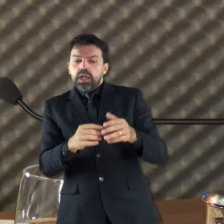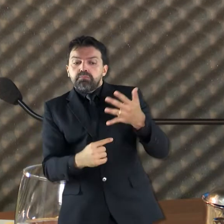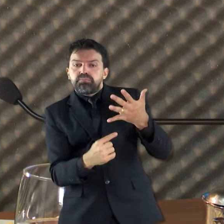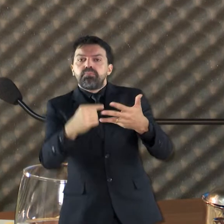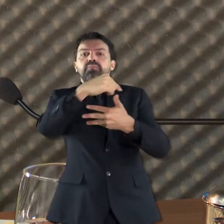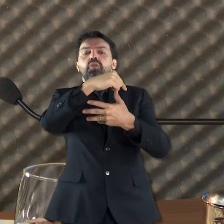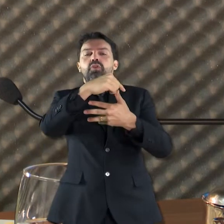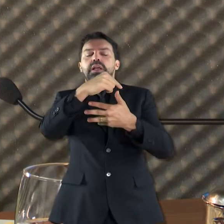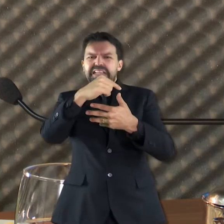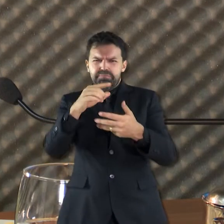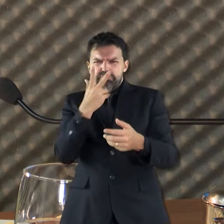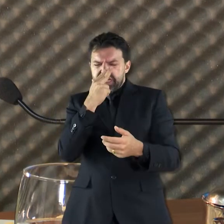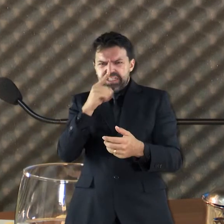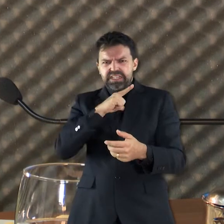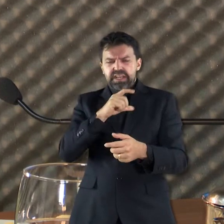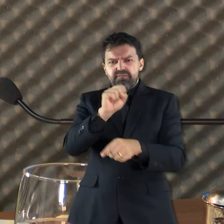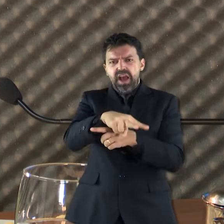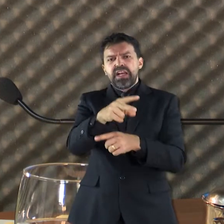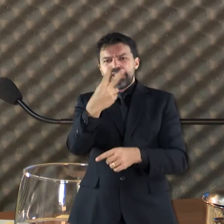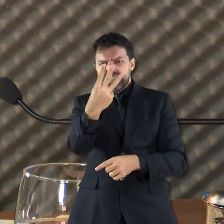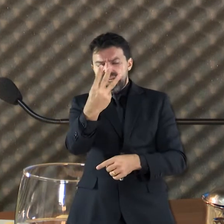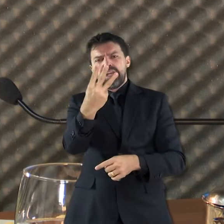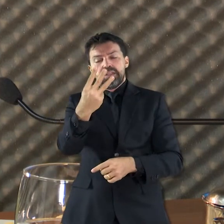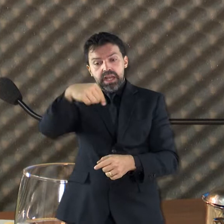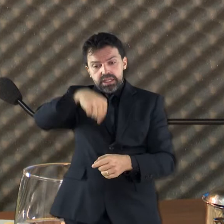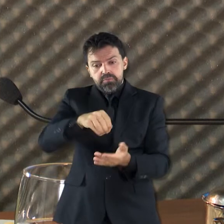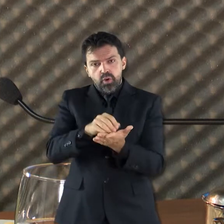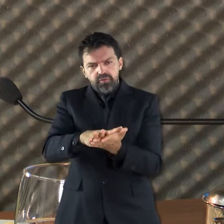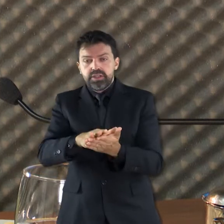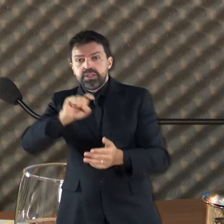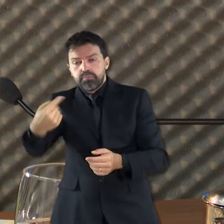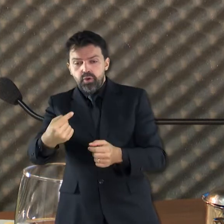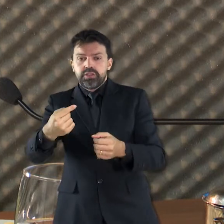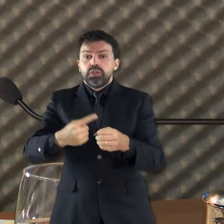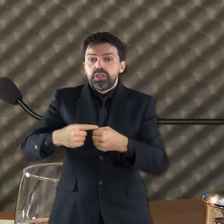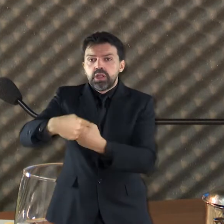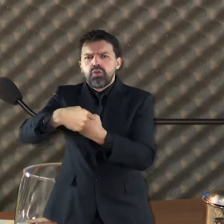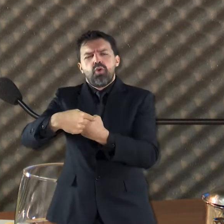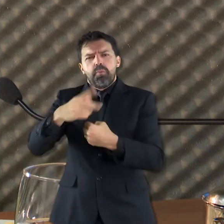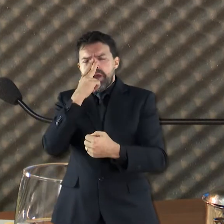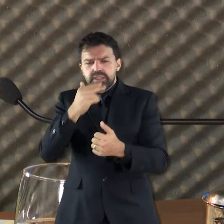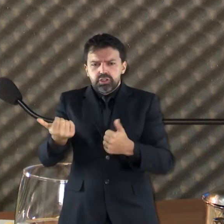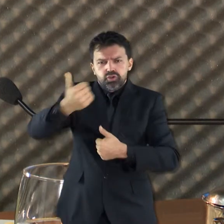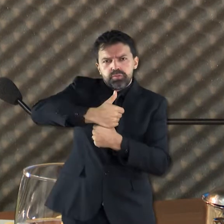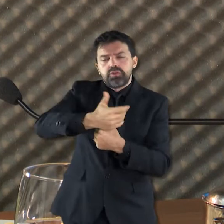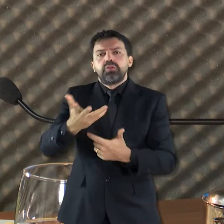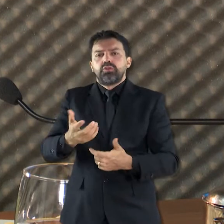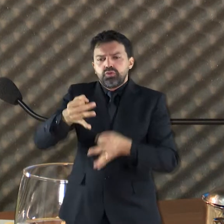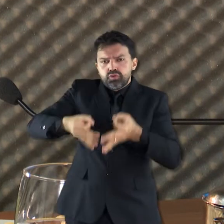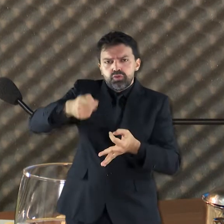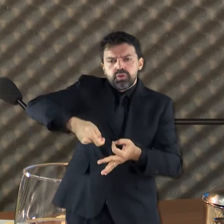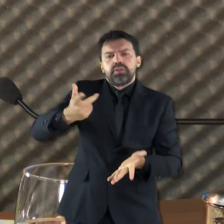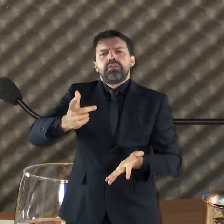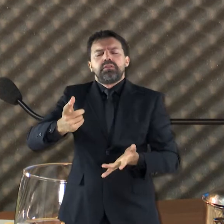é hoje. Tinham 3 vagas aqui em Boa Vista e o resto era no interior, depois ficava como substituto. Aí eu fiz,